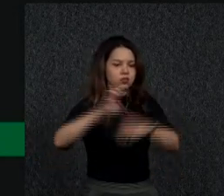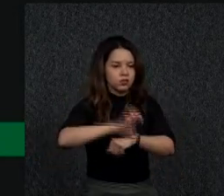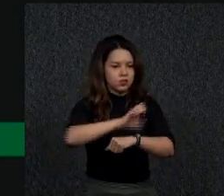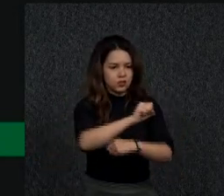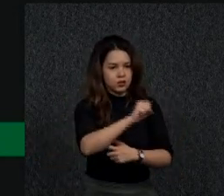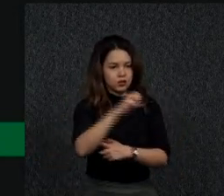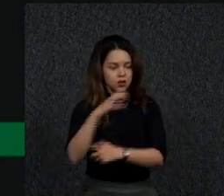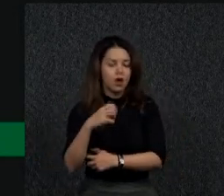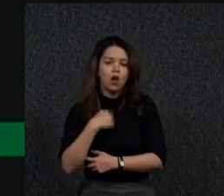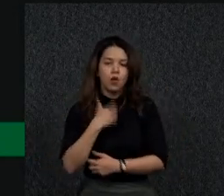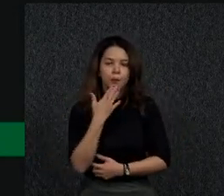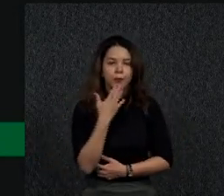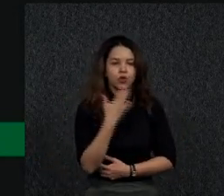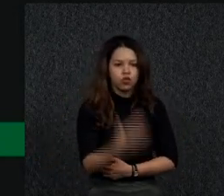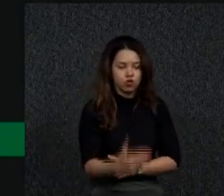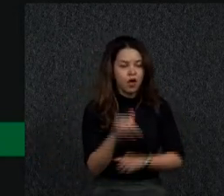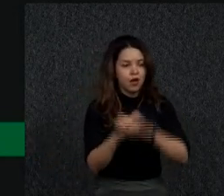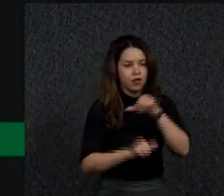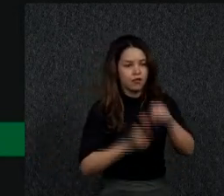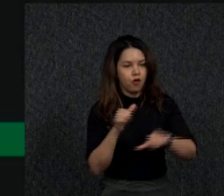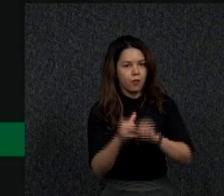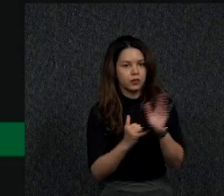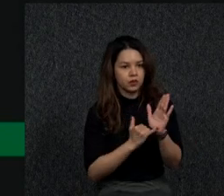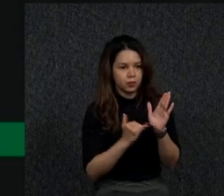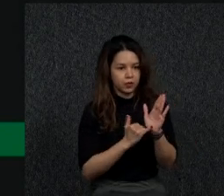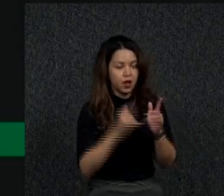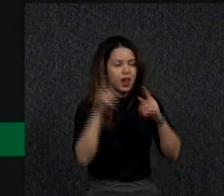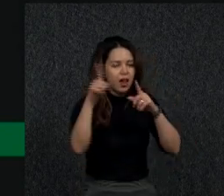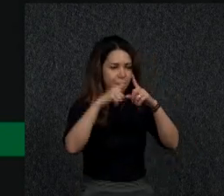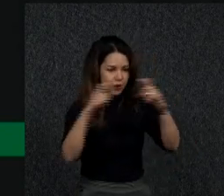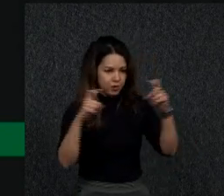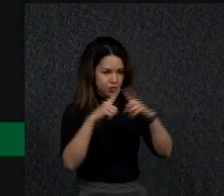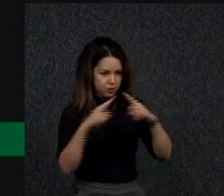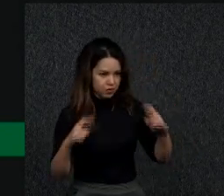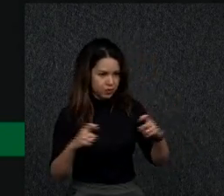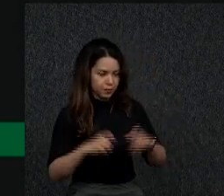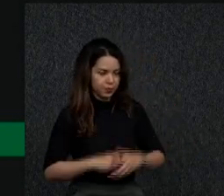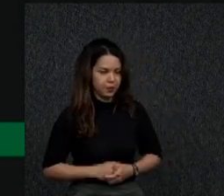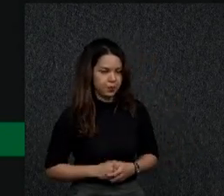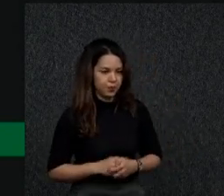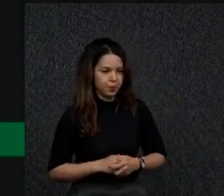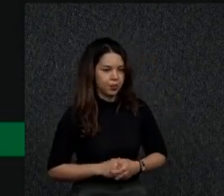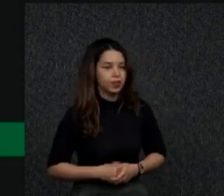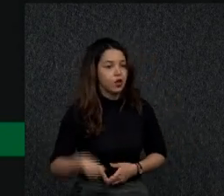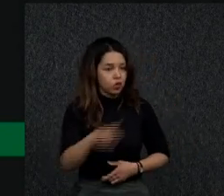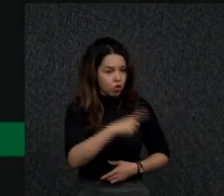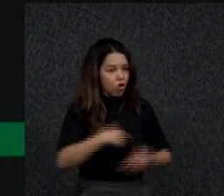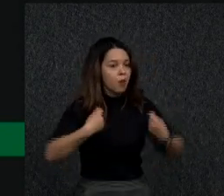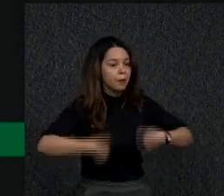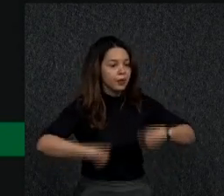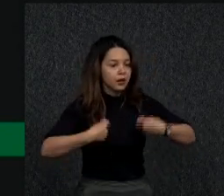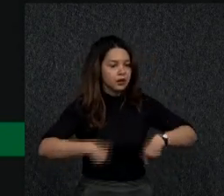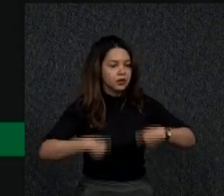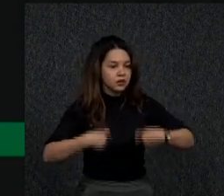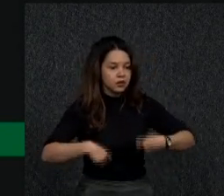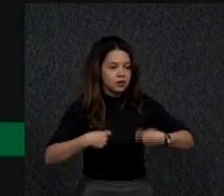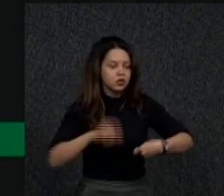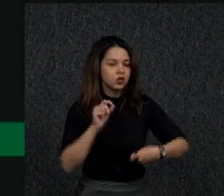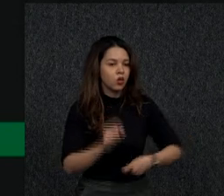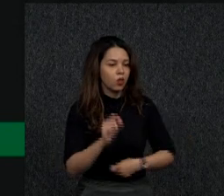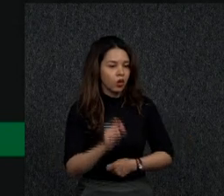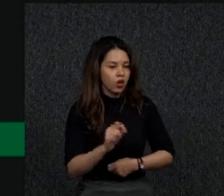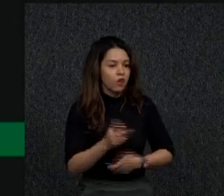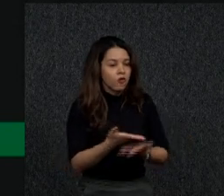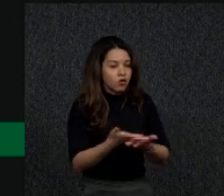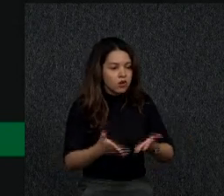é o mínimo que o sistema cooperativo precisa para se manter sadio, forte, e se não for ele,